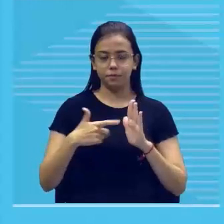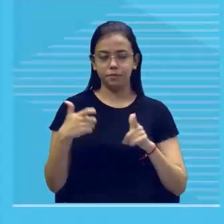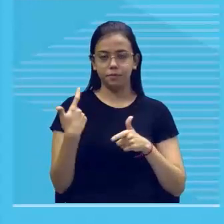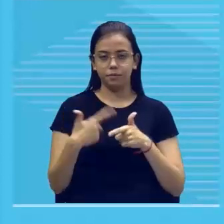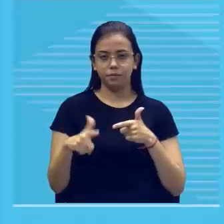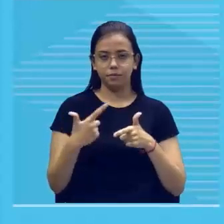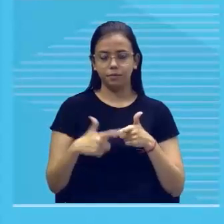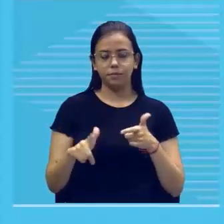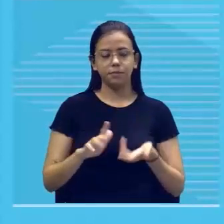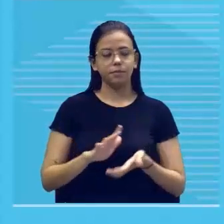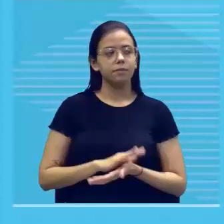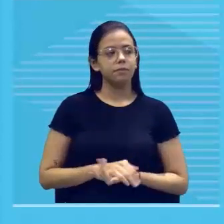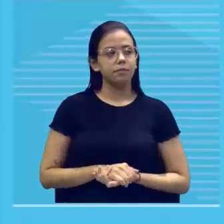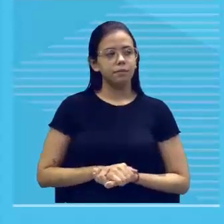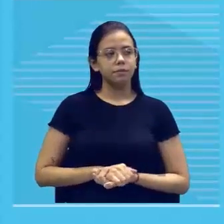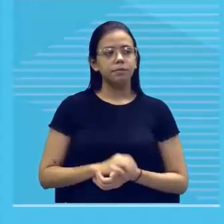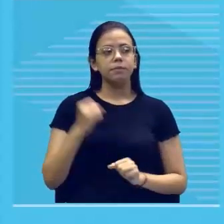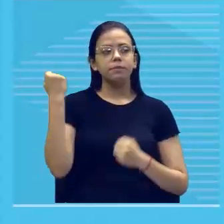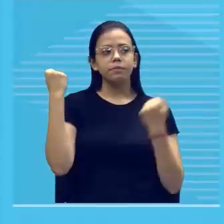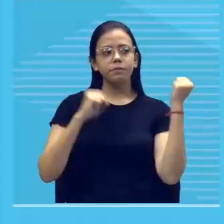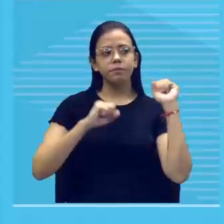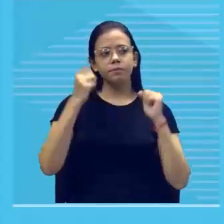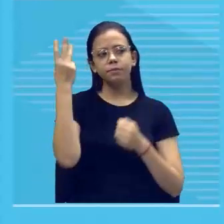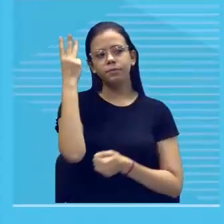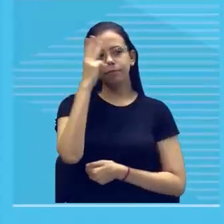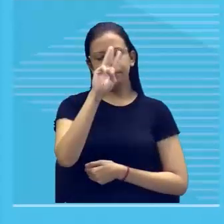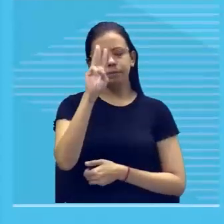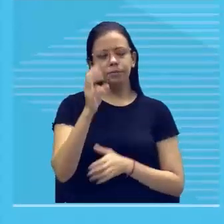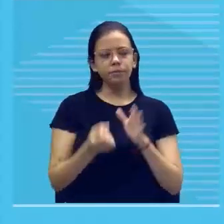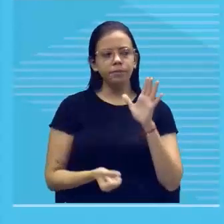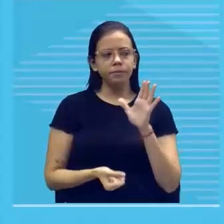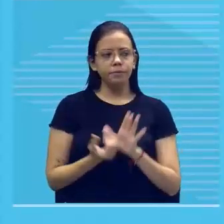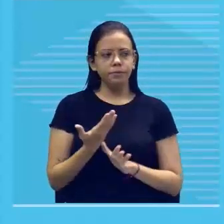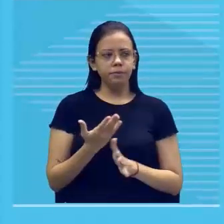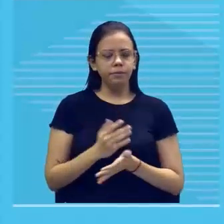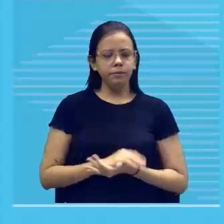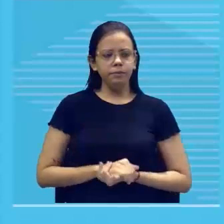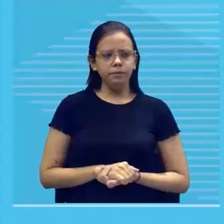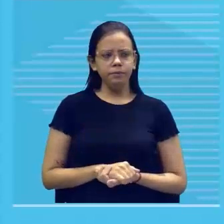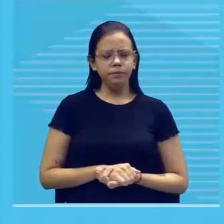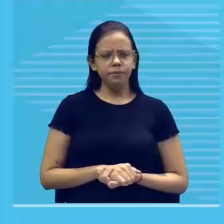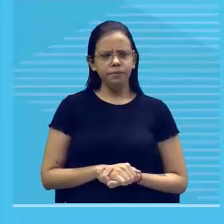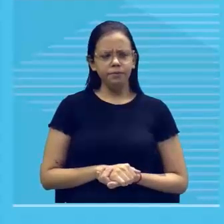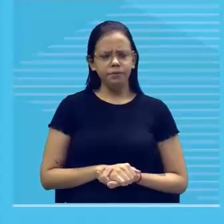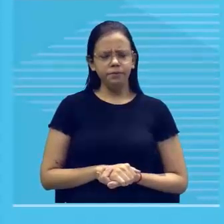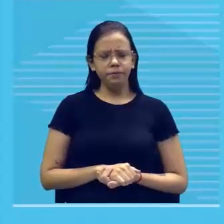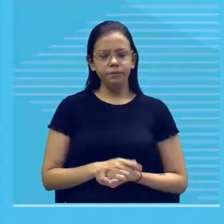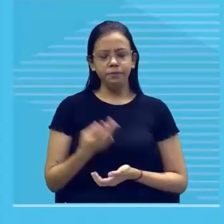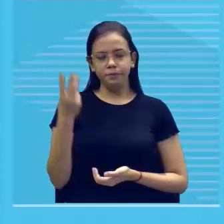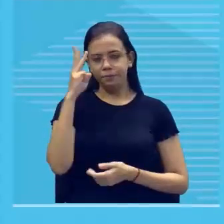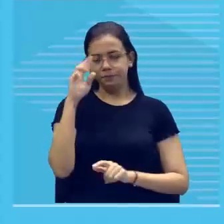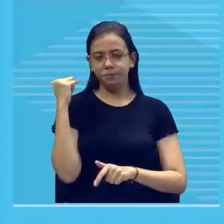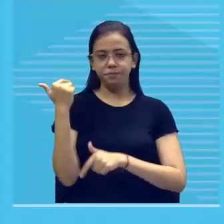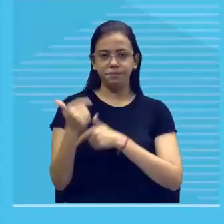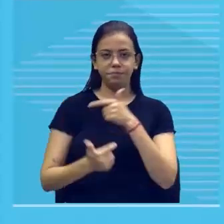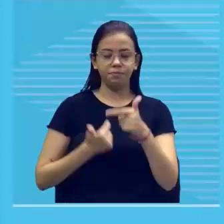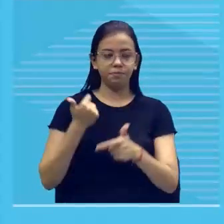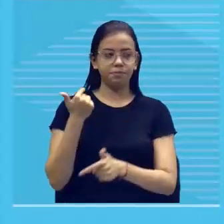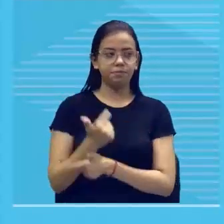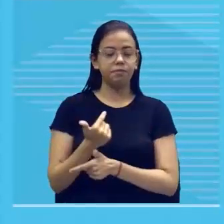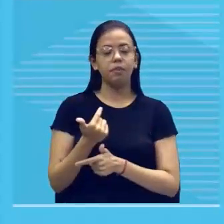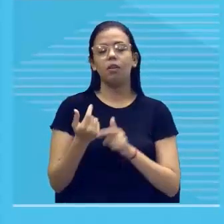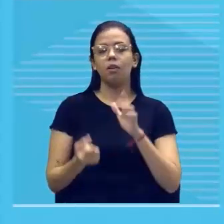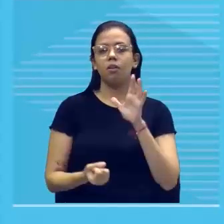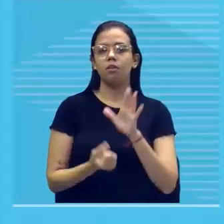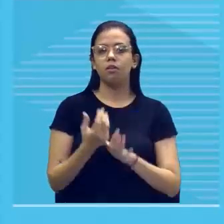problema em uma fábrica em 3 dias de trabalho o pro dois